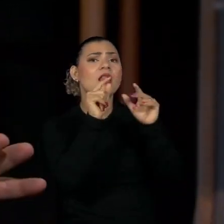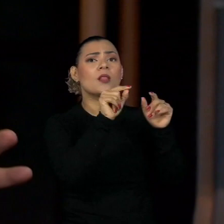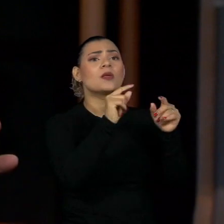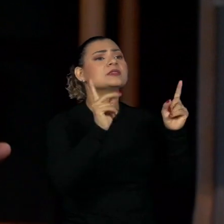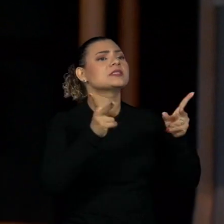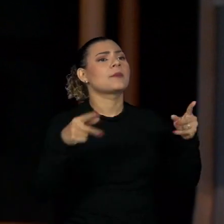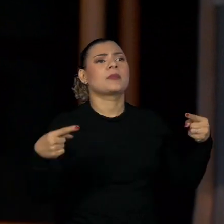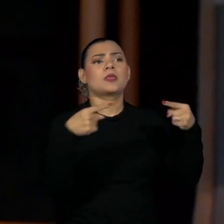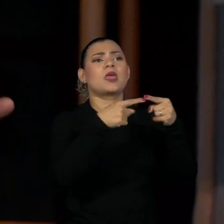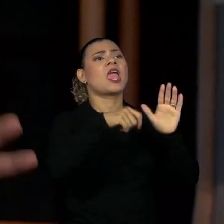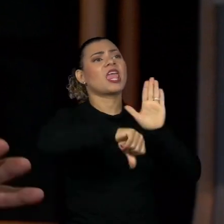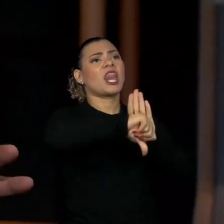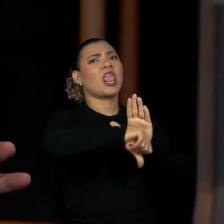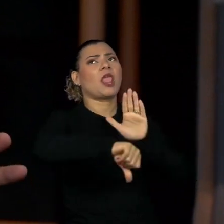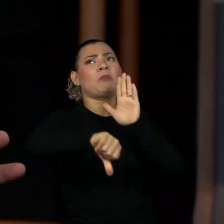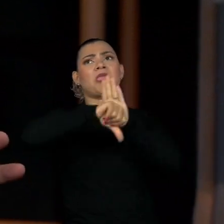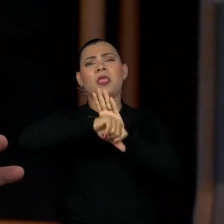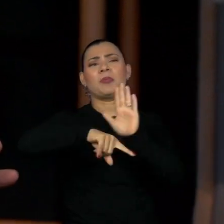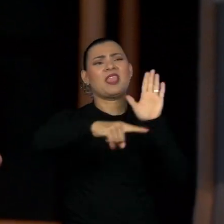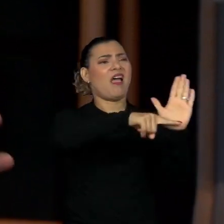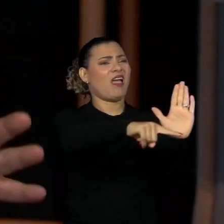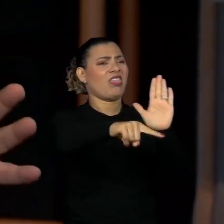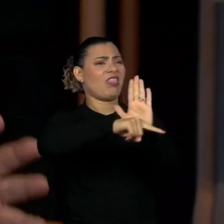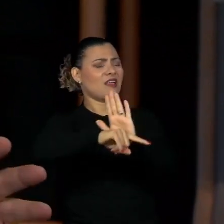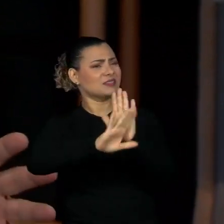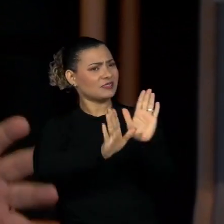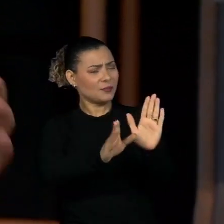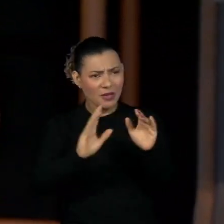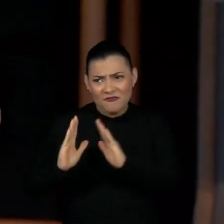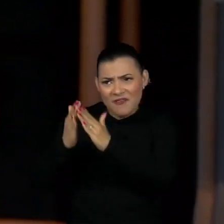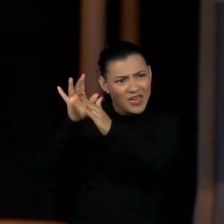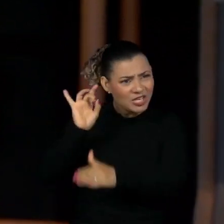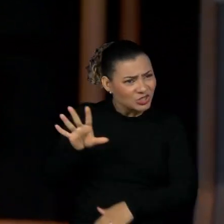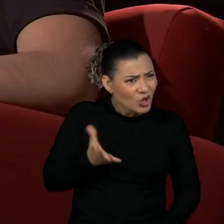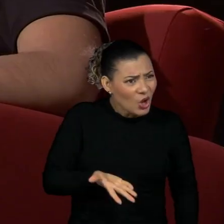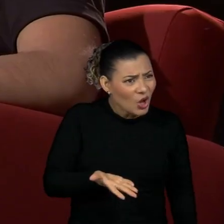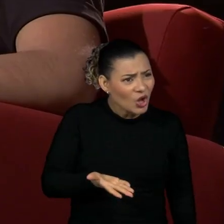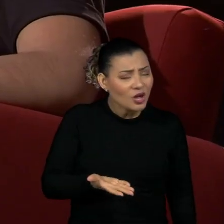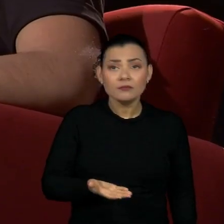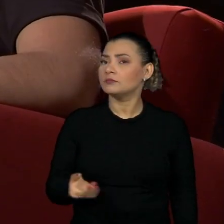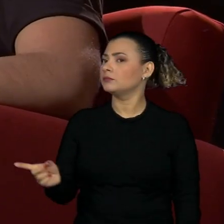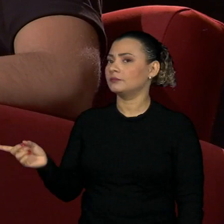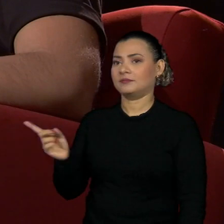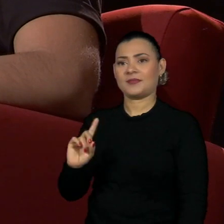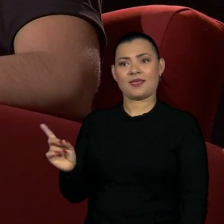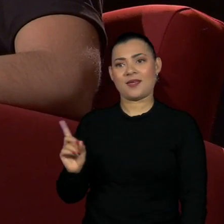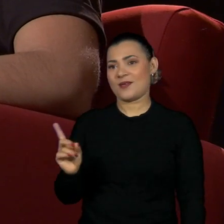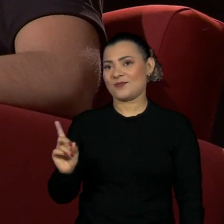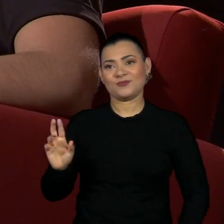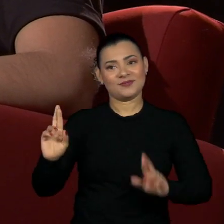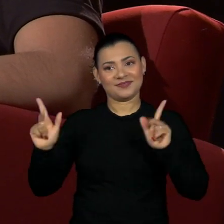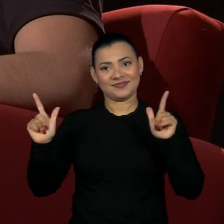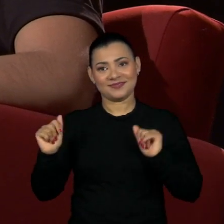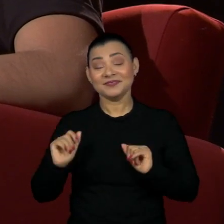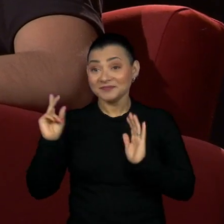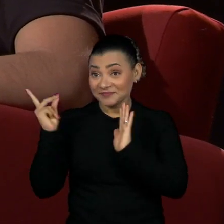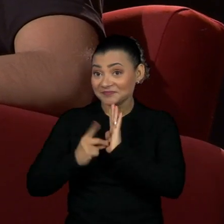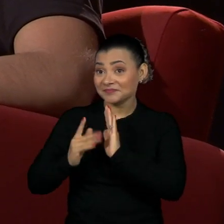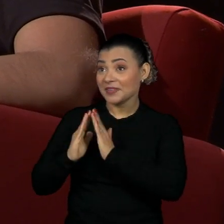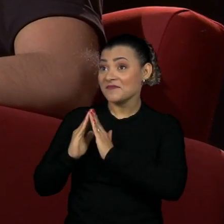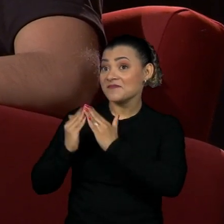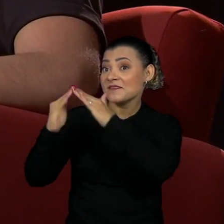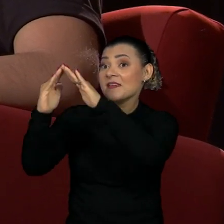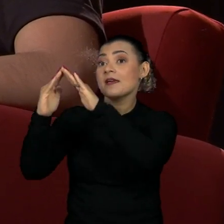associada a crime, a notícias negativas. A favela é só isso? Não, longe disso. É. Eu digo que na